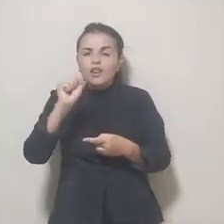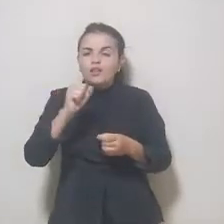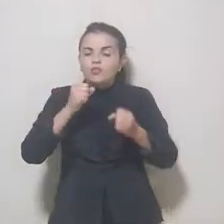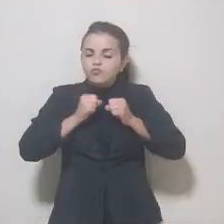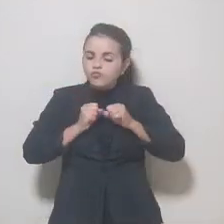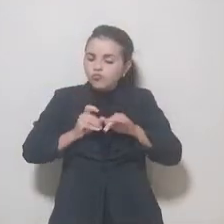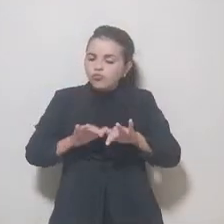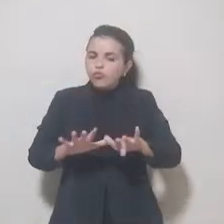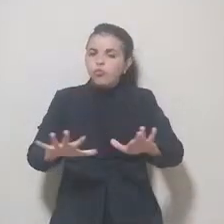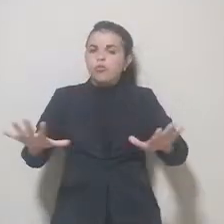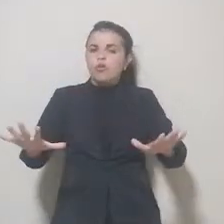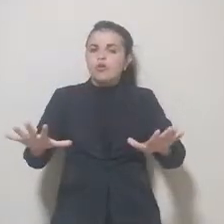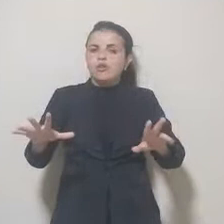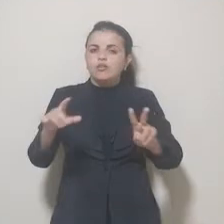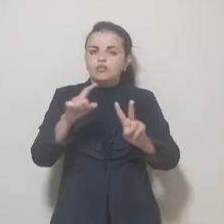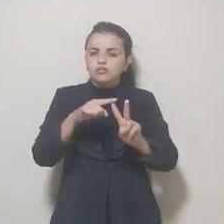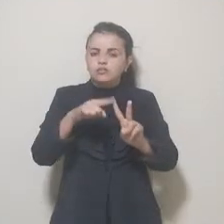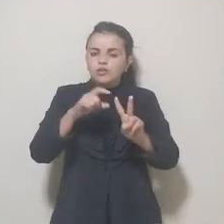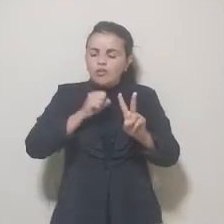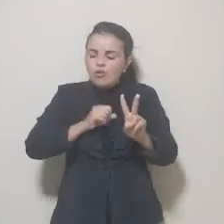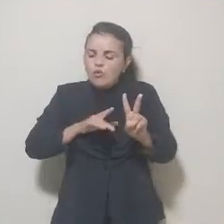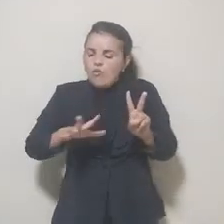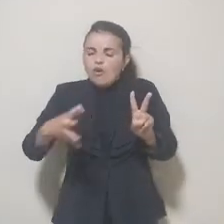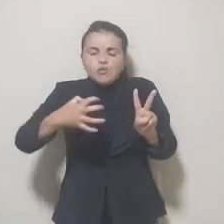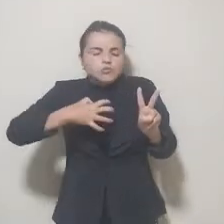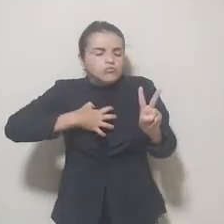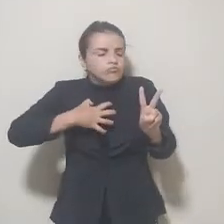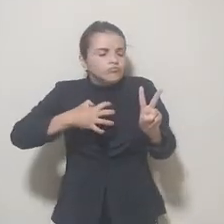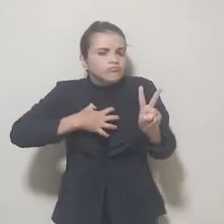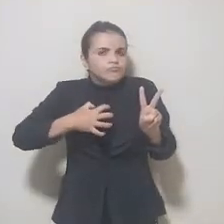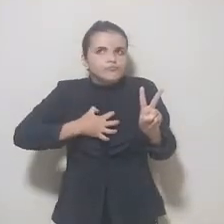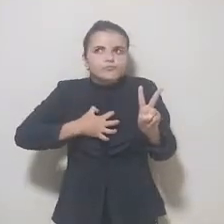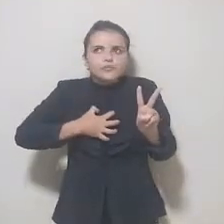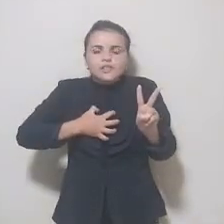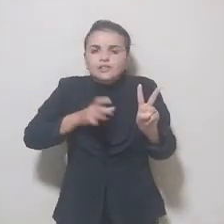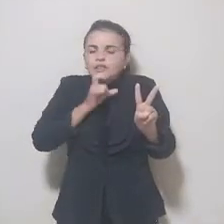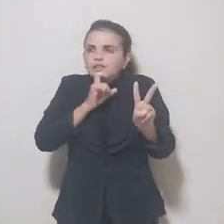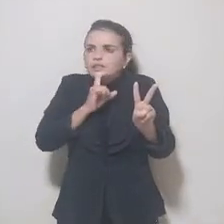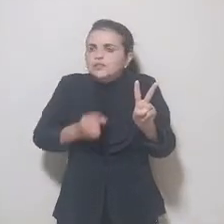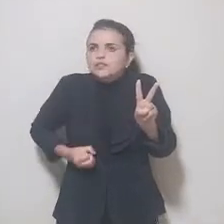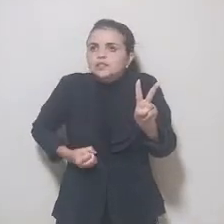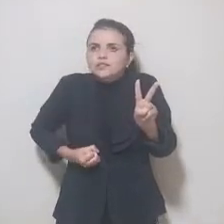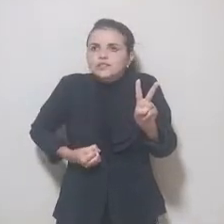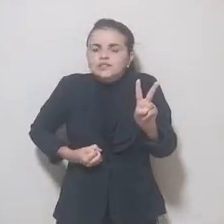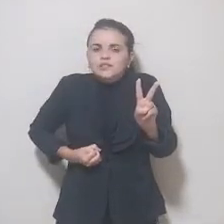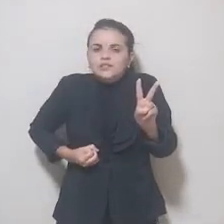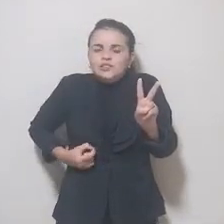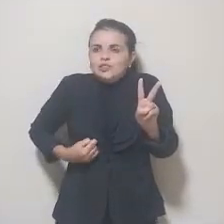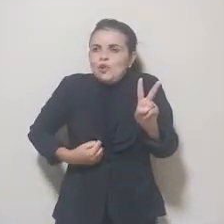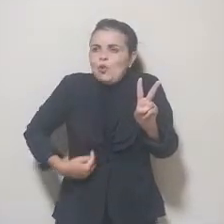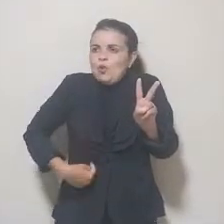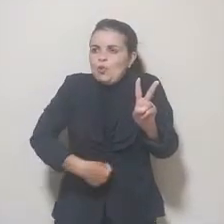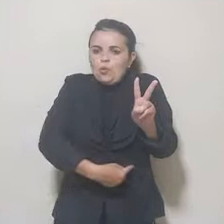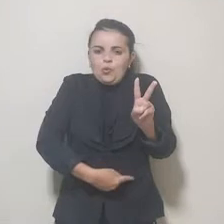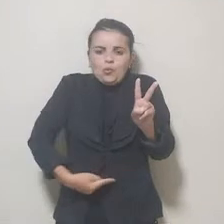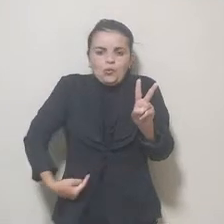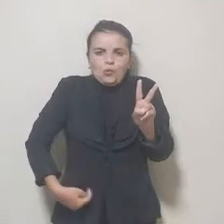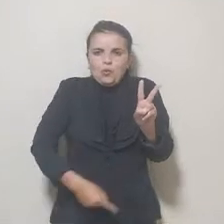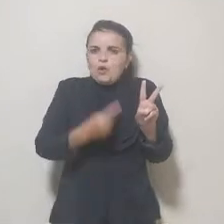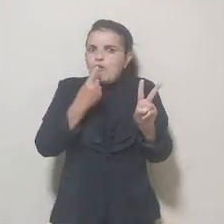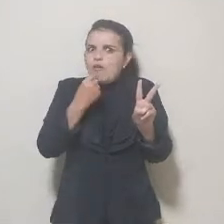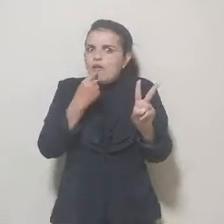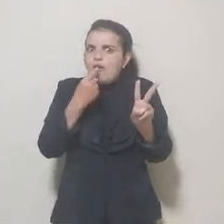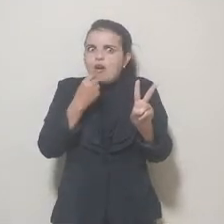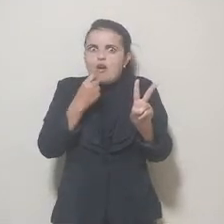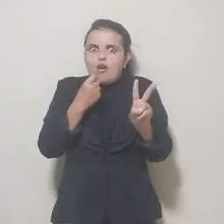mesmo tempo, porque uma dá essa sensação de frio na barriga para jogar o sangue para as partes do corpo